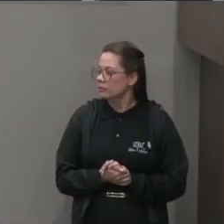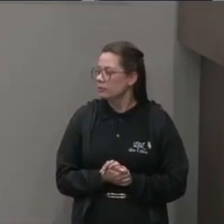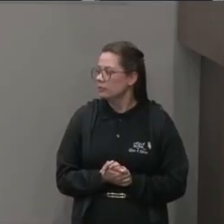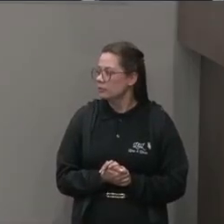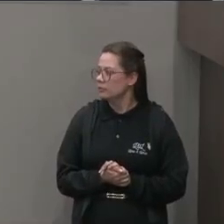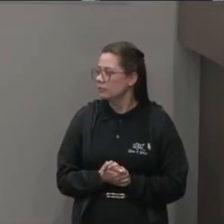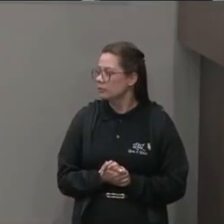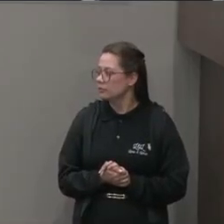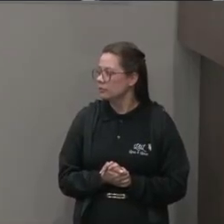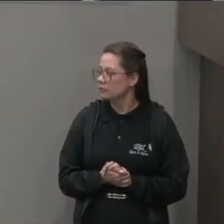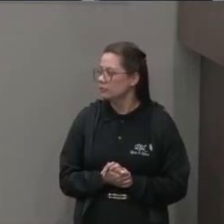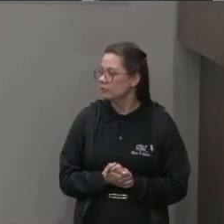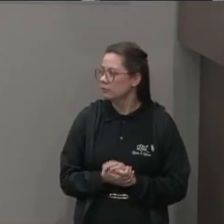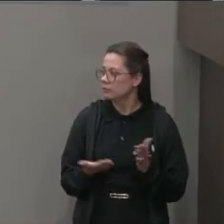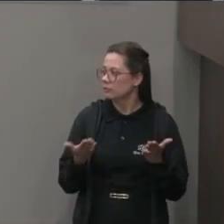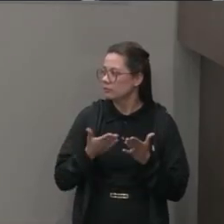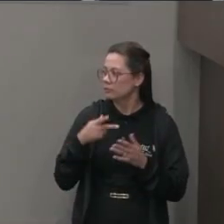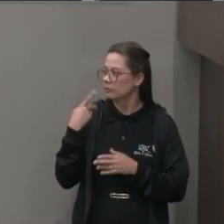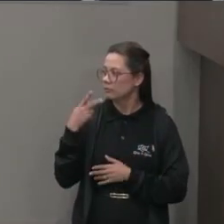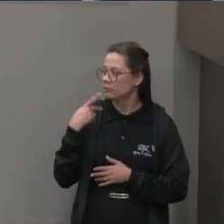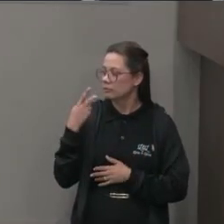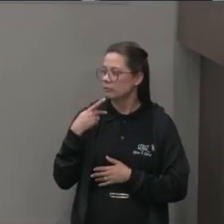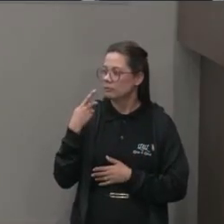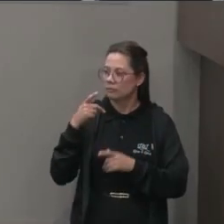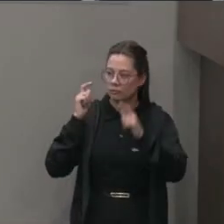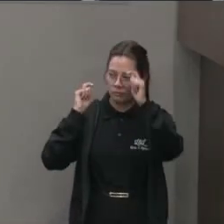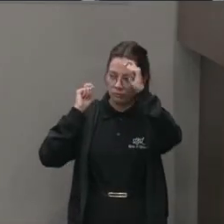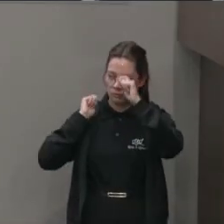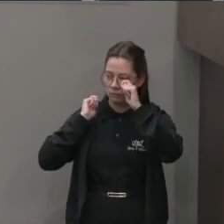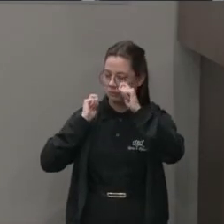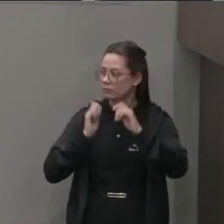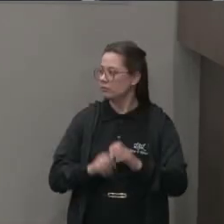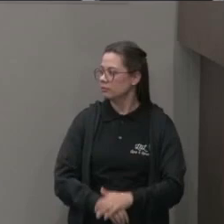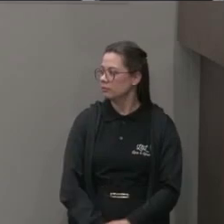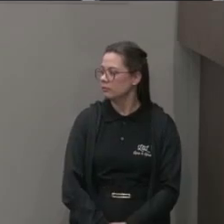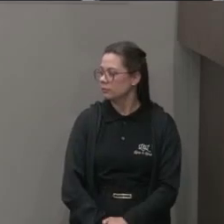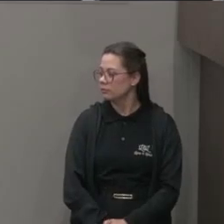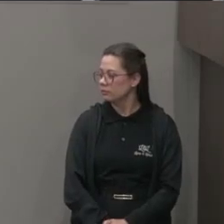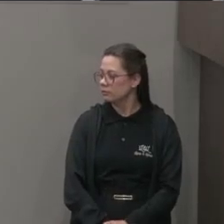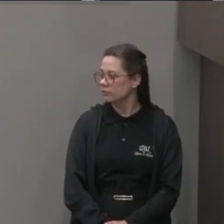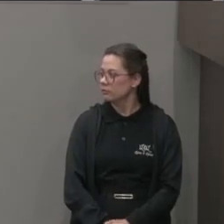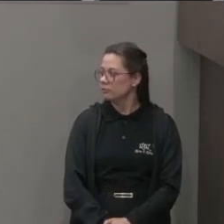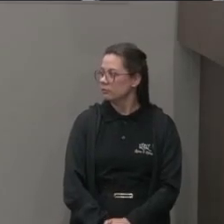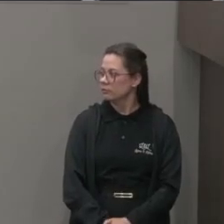Próxima vereadora inscrita, vereadora Ada Cristina Monareto.